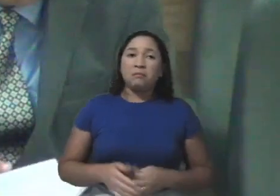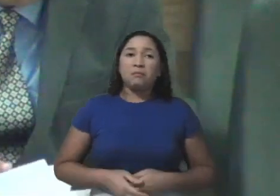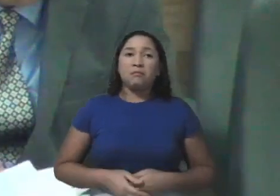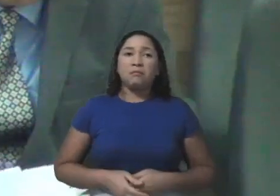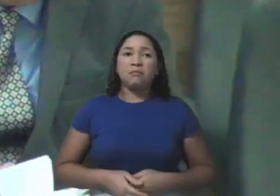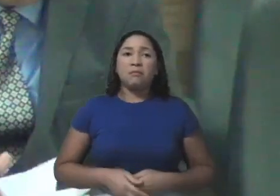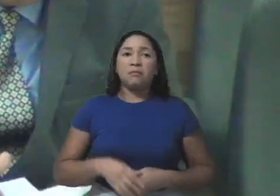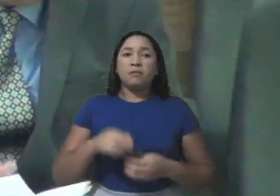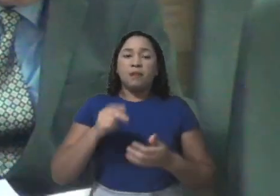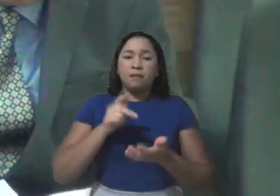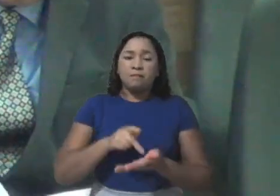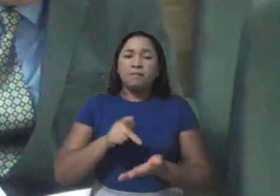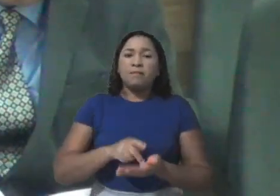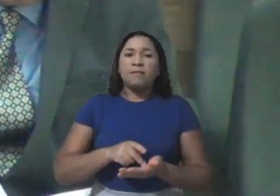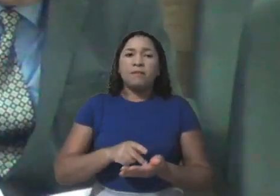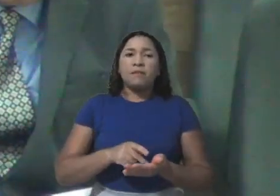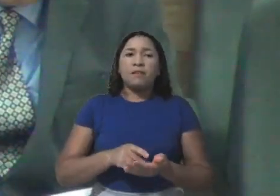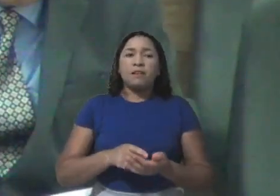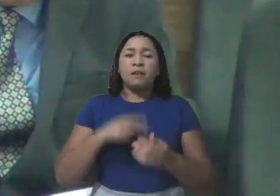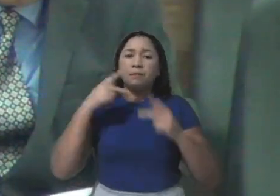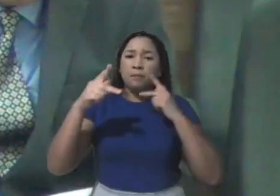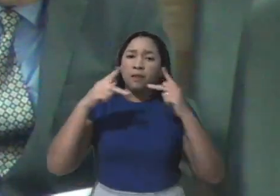Por exemplo, a queda de Adão.